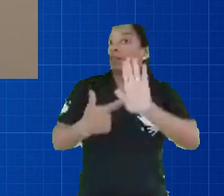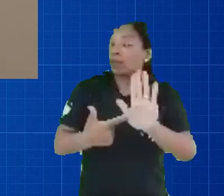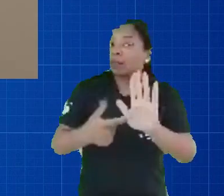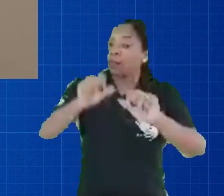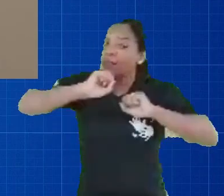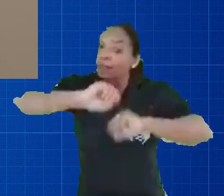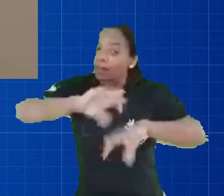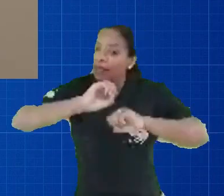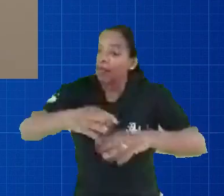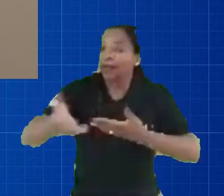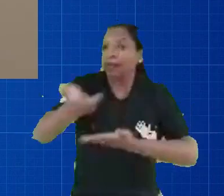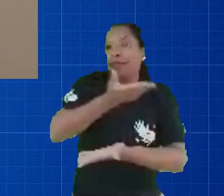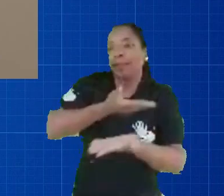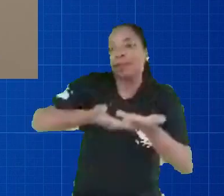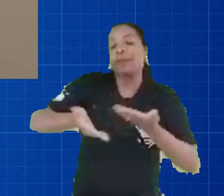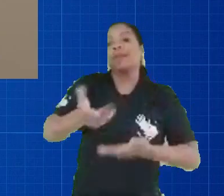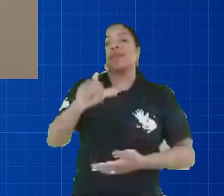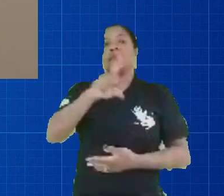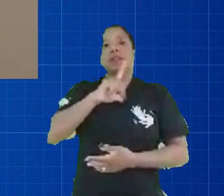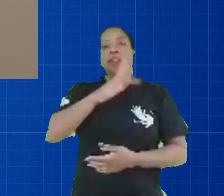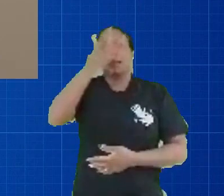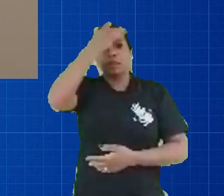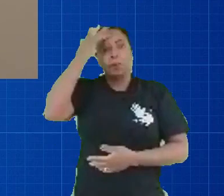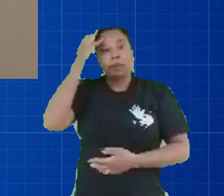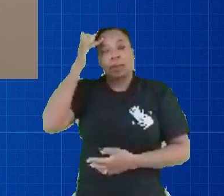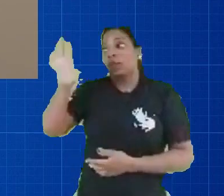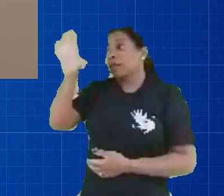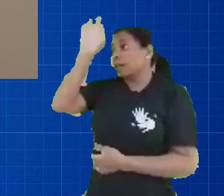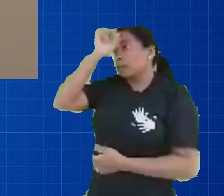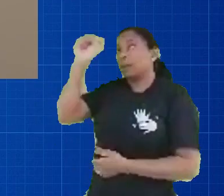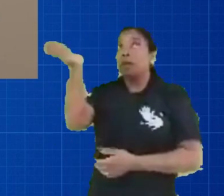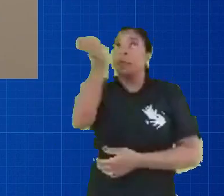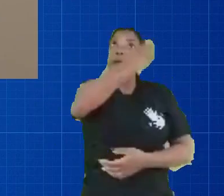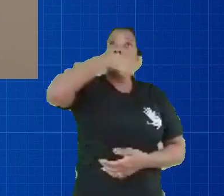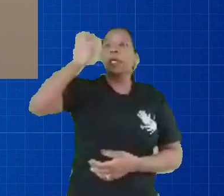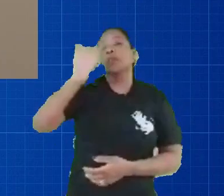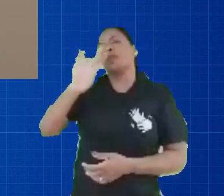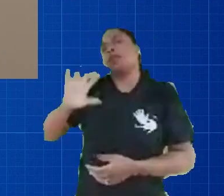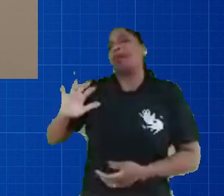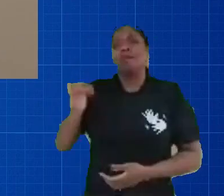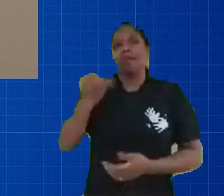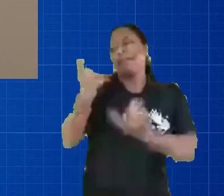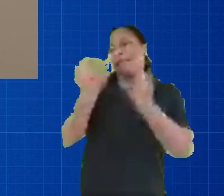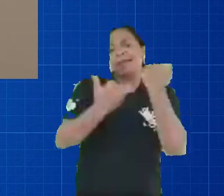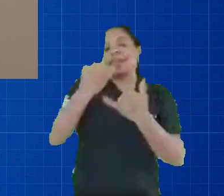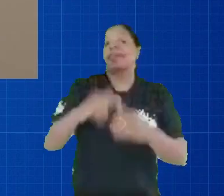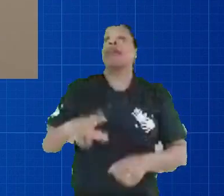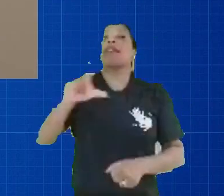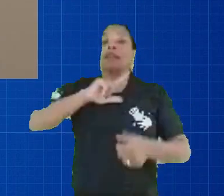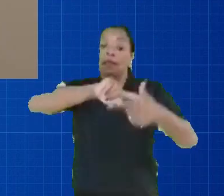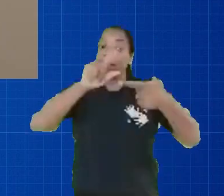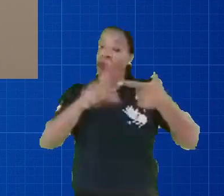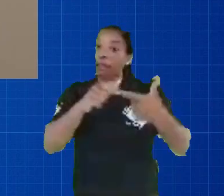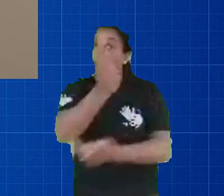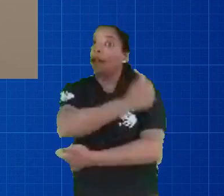simplesmente por lazer. Tem alunos que querem se tornar atleta. Tem alunos que vão porque os pais querem que